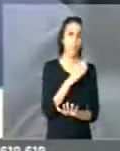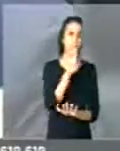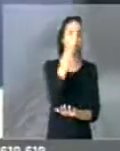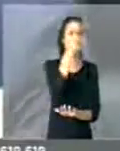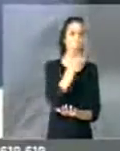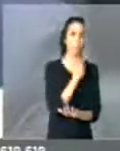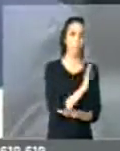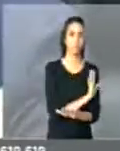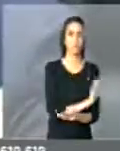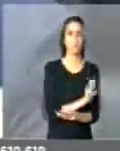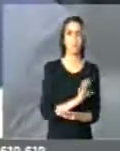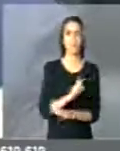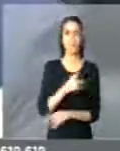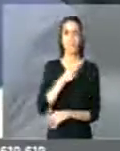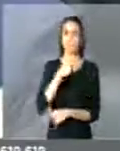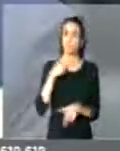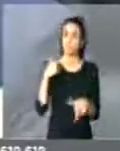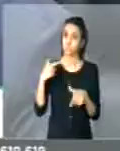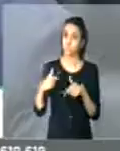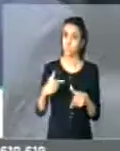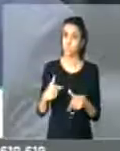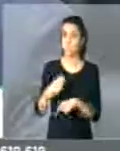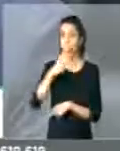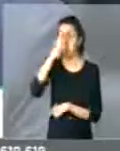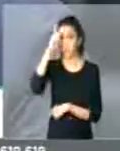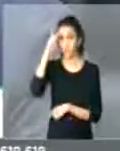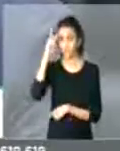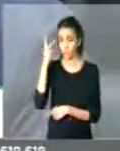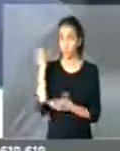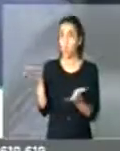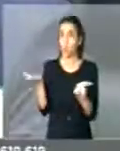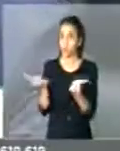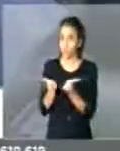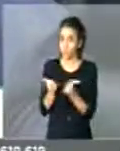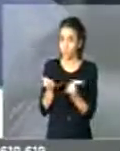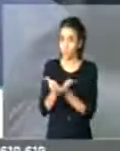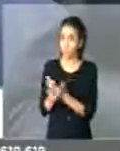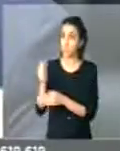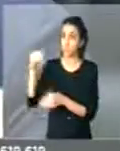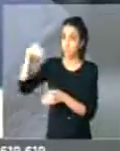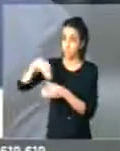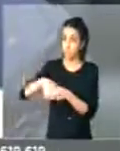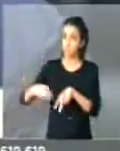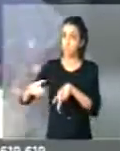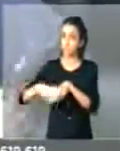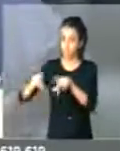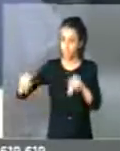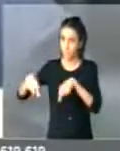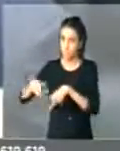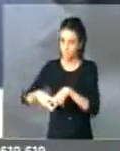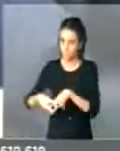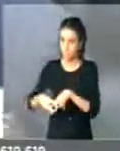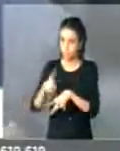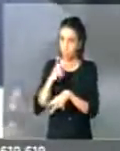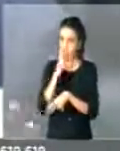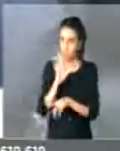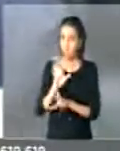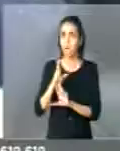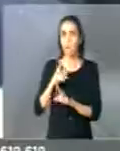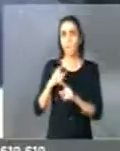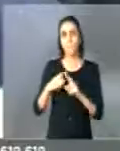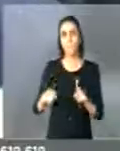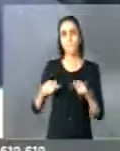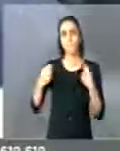alguma o trabalho feito pelos evangélicos dentro do presídio. É muito importante. Agora, pedir para que não